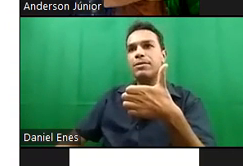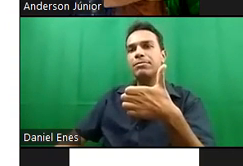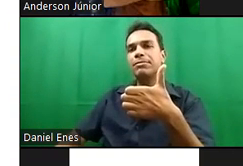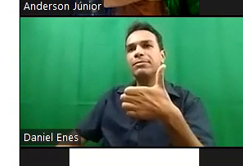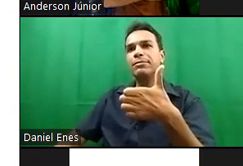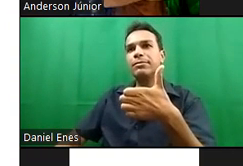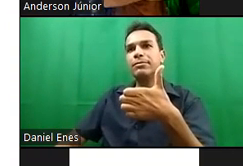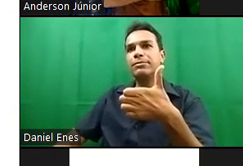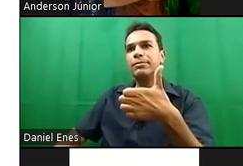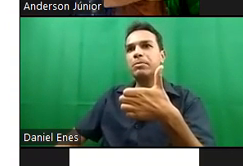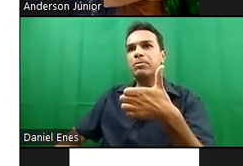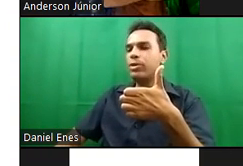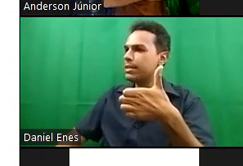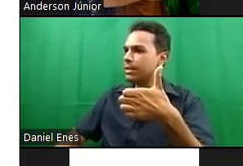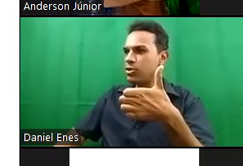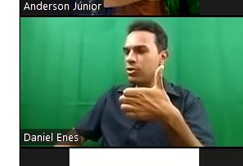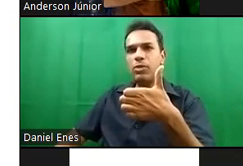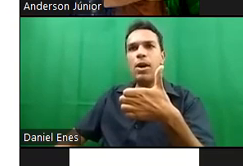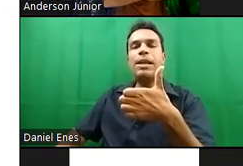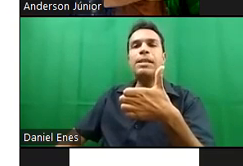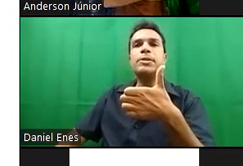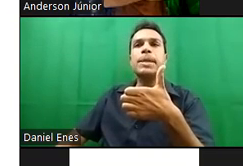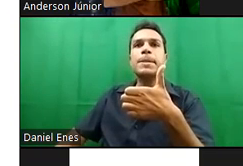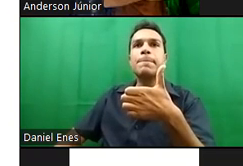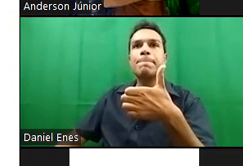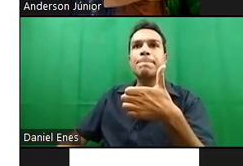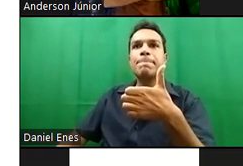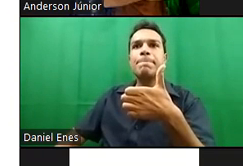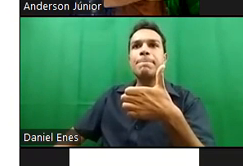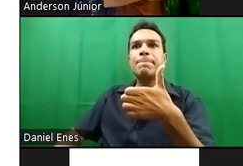sinais? Porque se não tiver, não é uma língua.